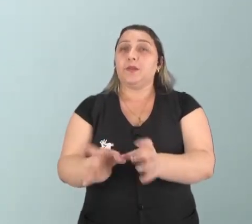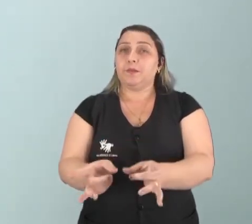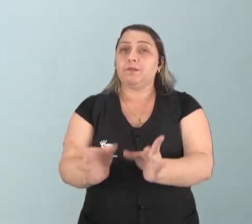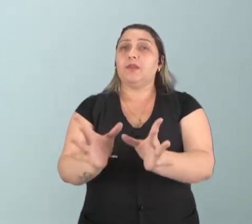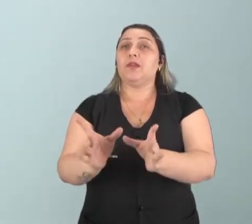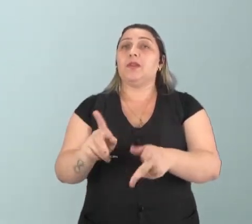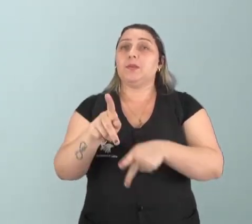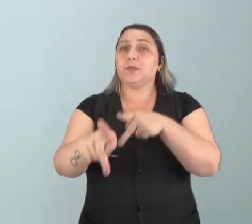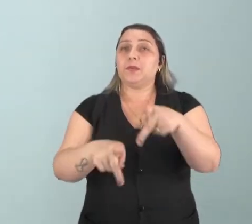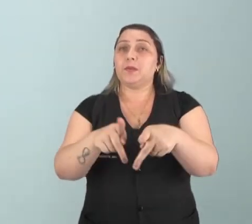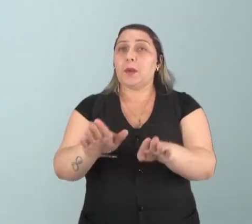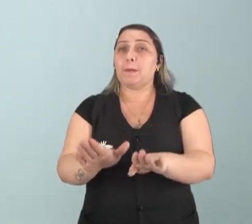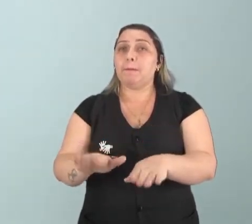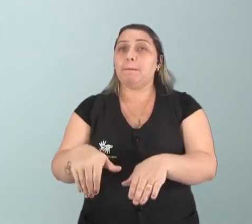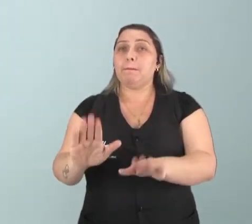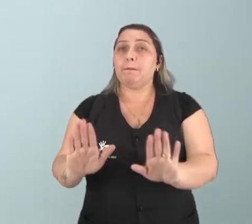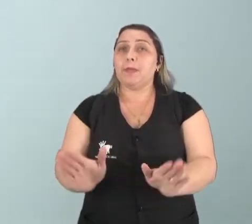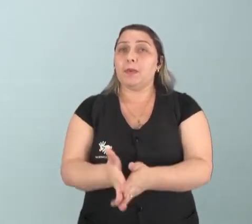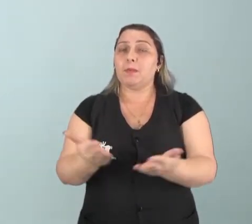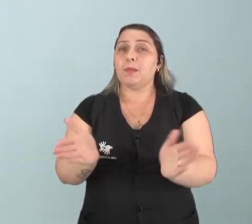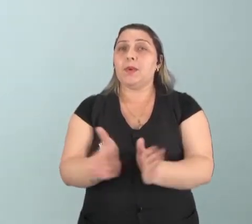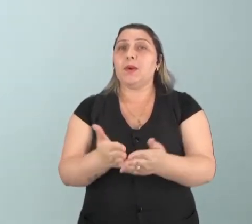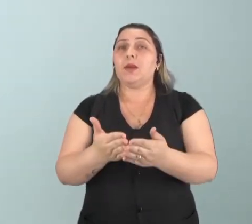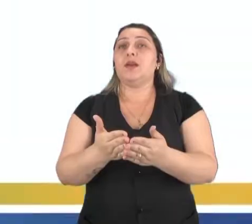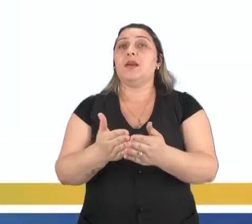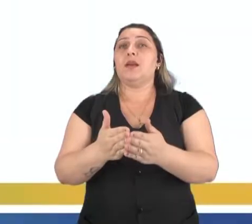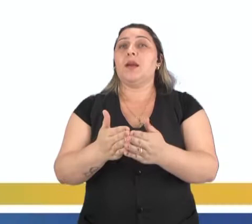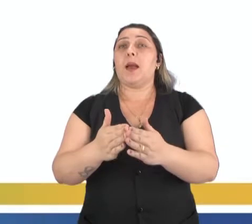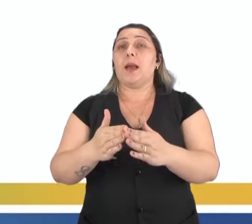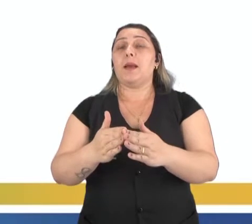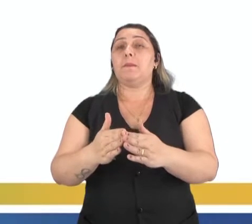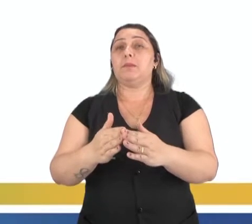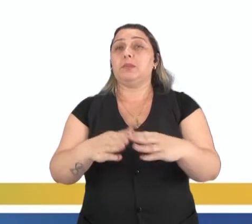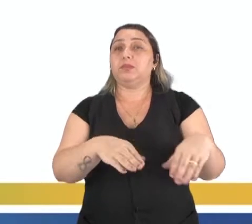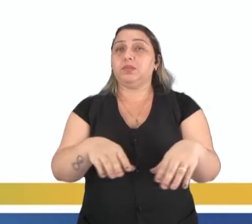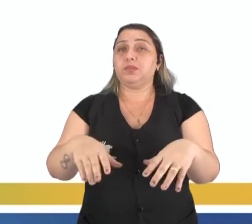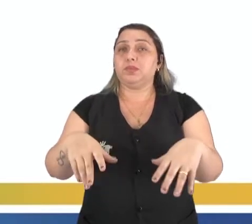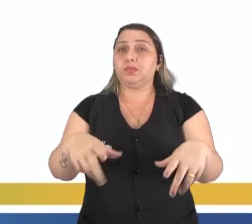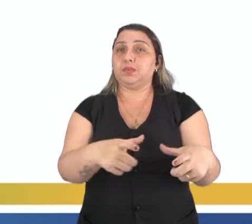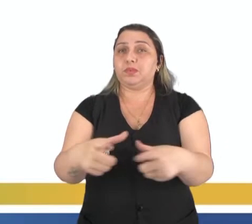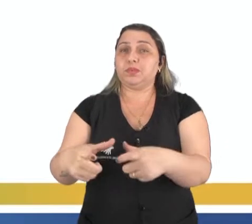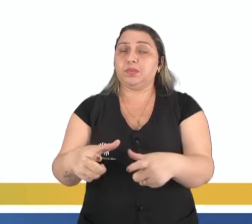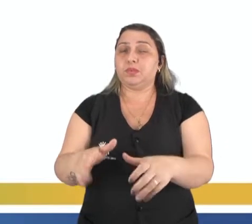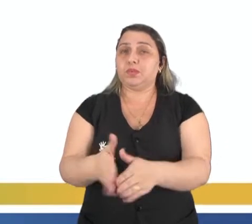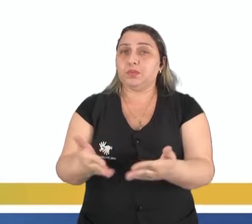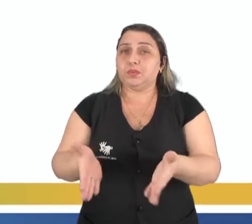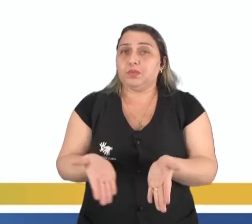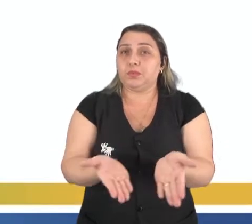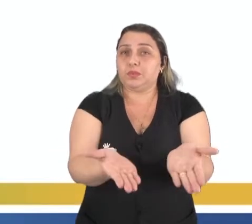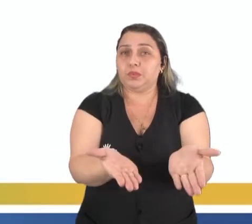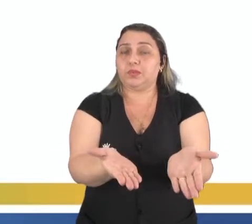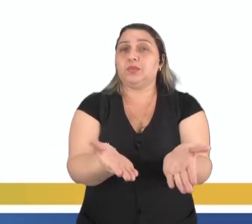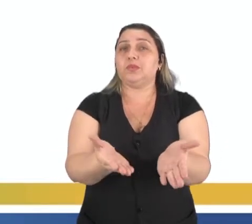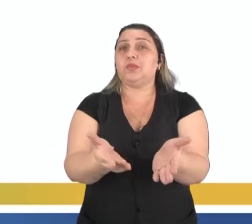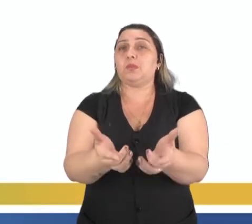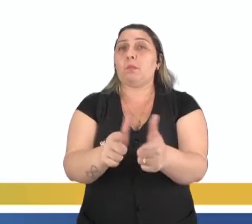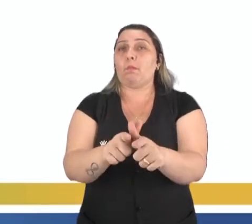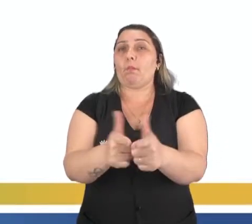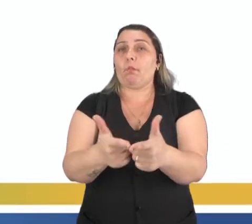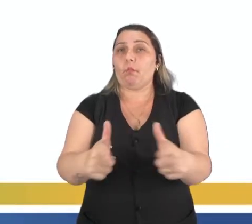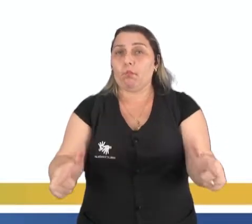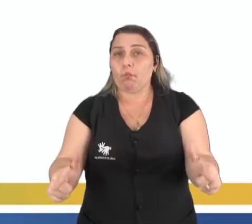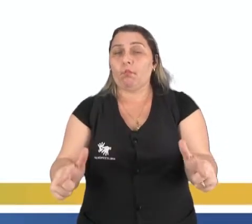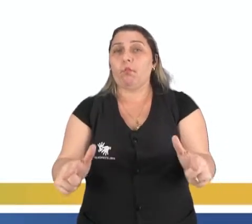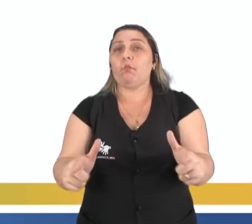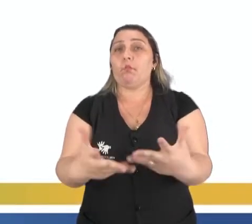as populações mais pobres para as áreas mais periféricas. Então, foram empurrados para regiões de deserto, onde